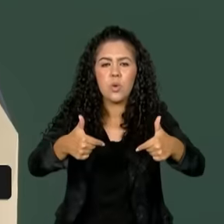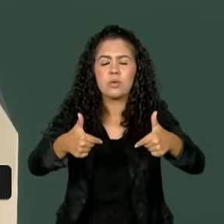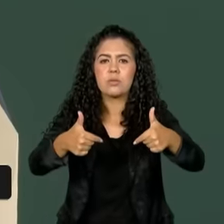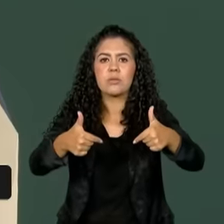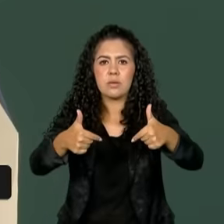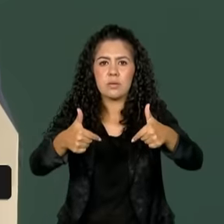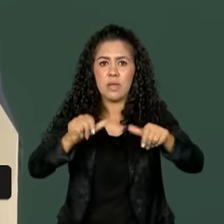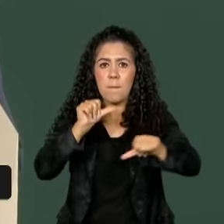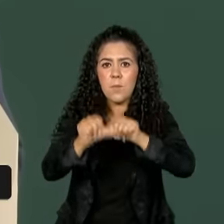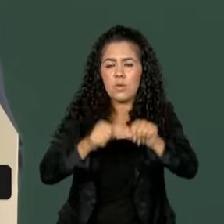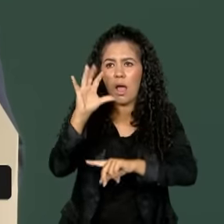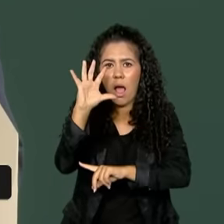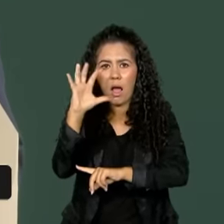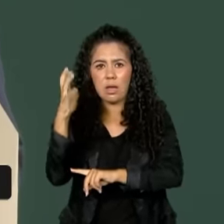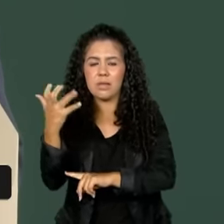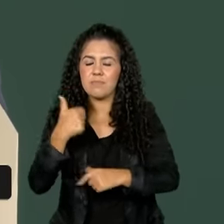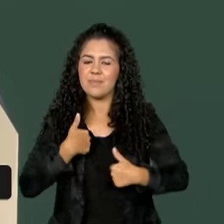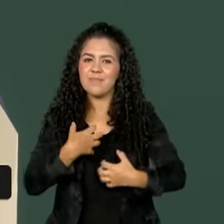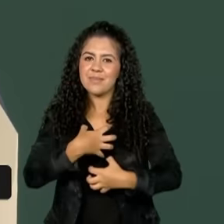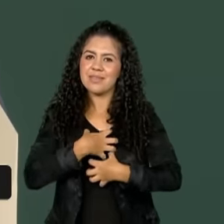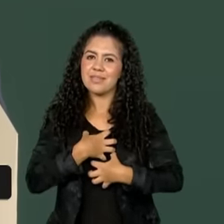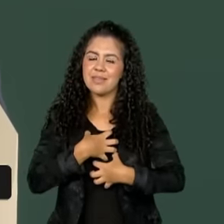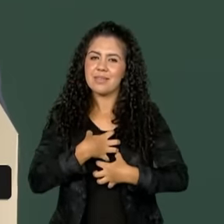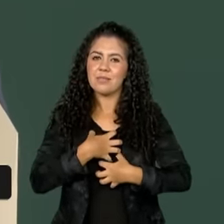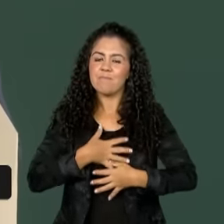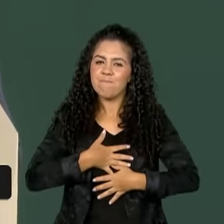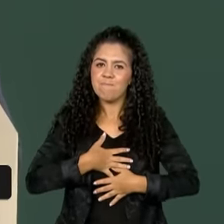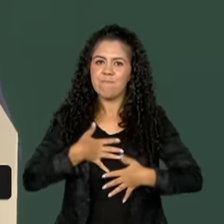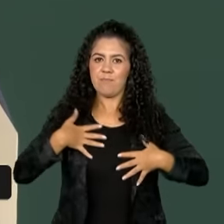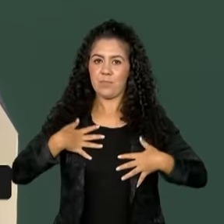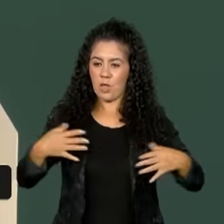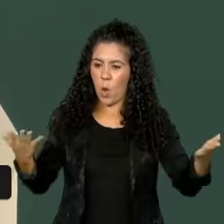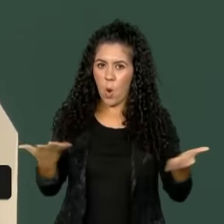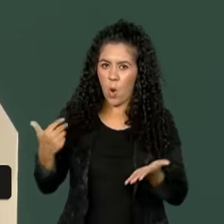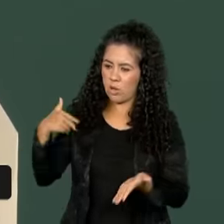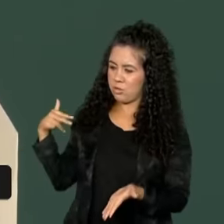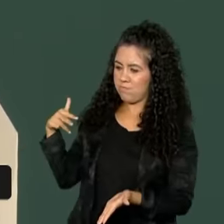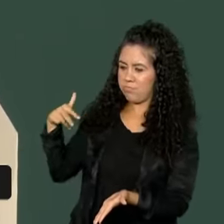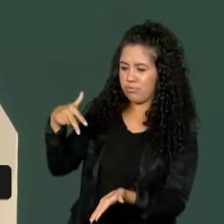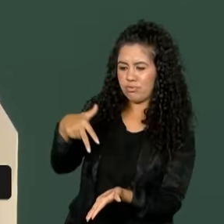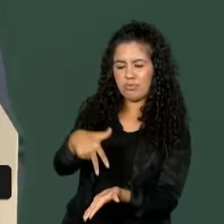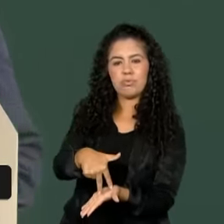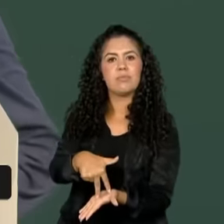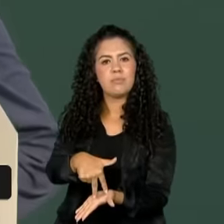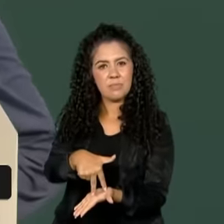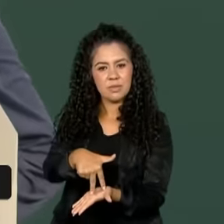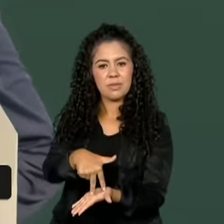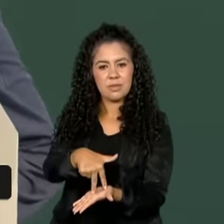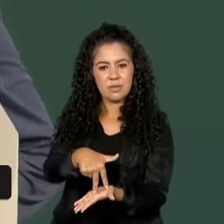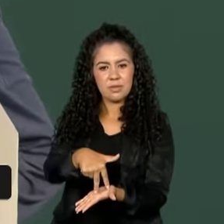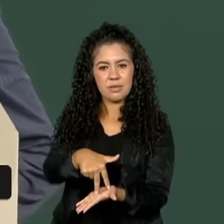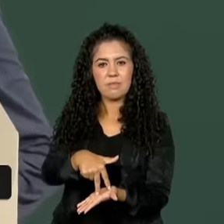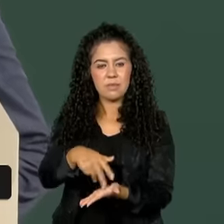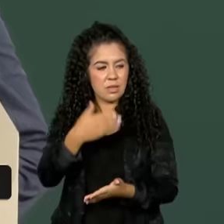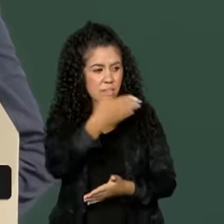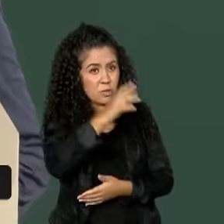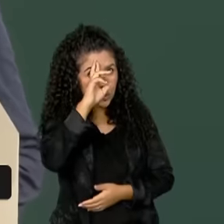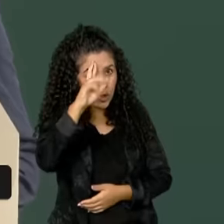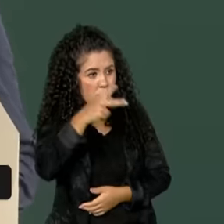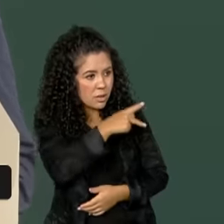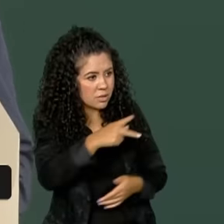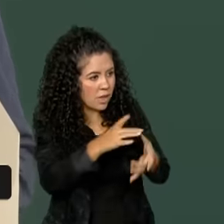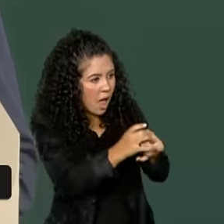Eu me sinto muito honrada em poder ocupar esse espaço cedido por Vossa Excelência,